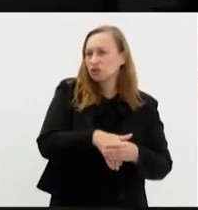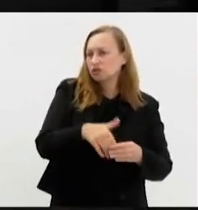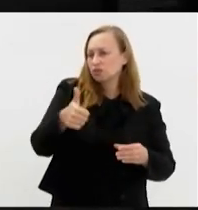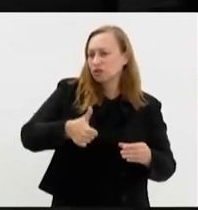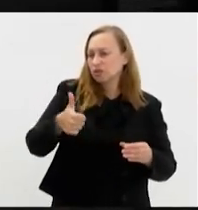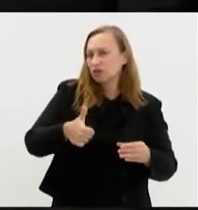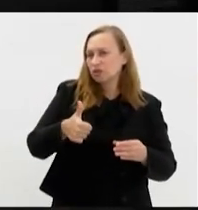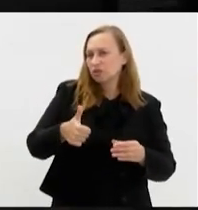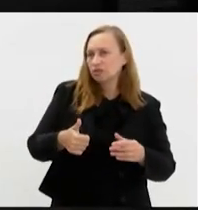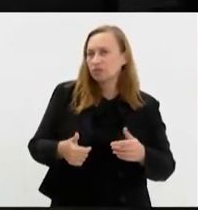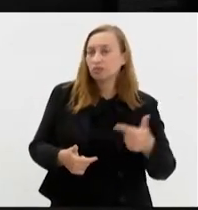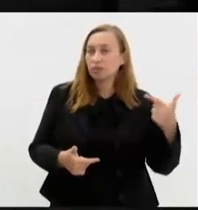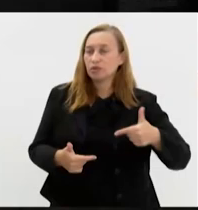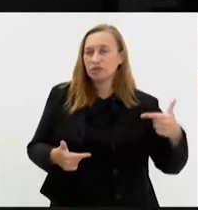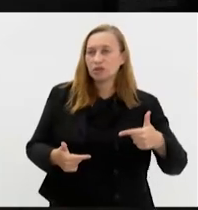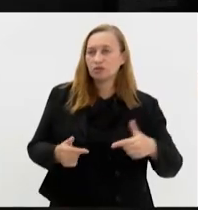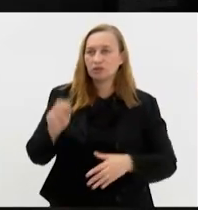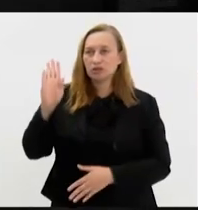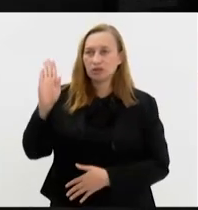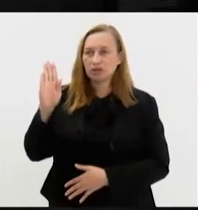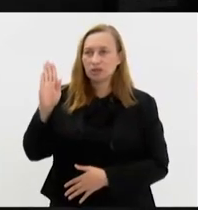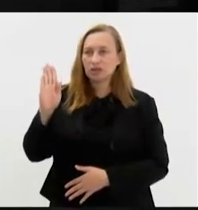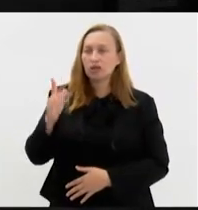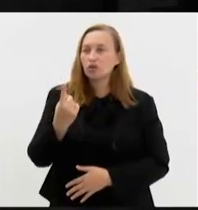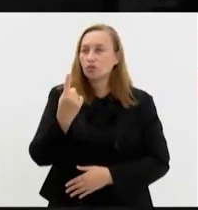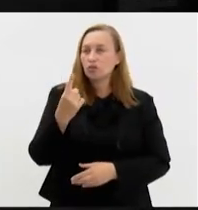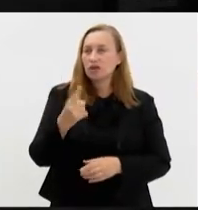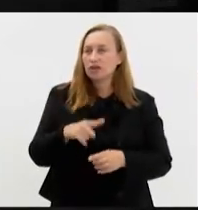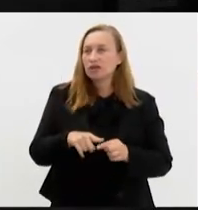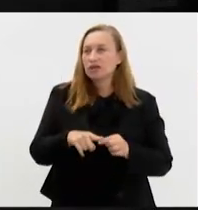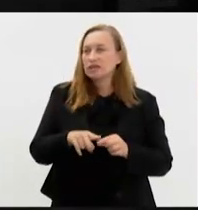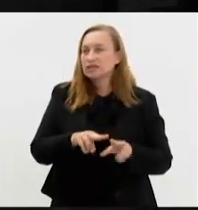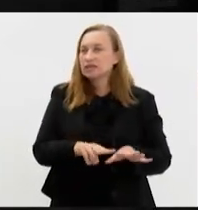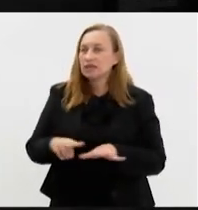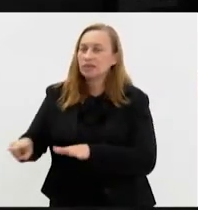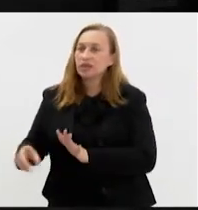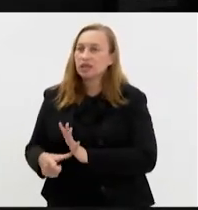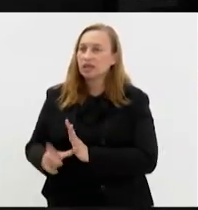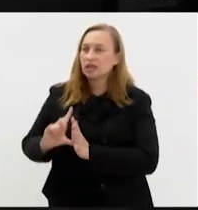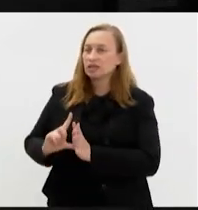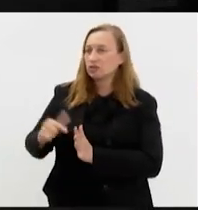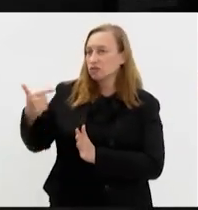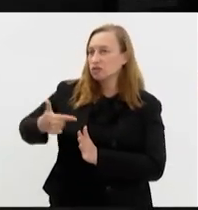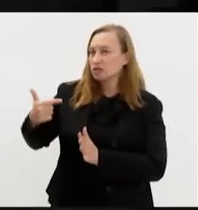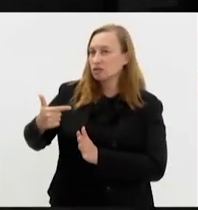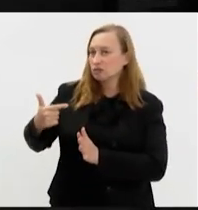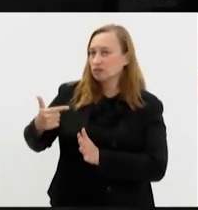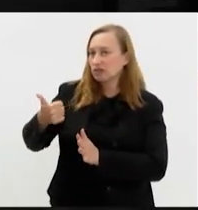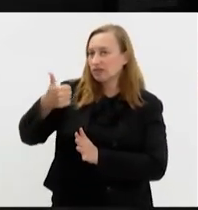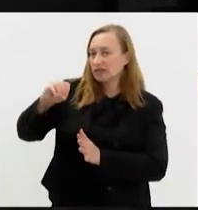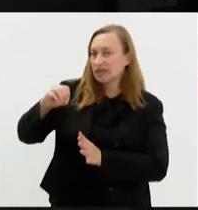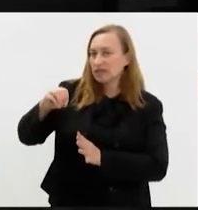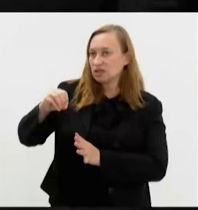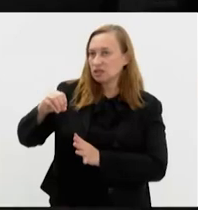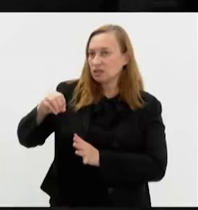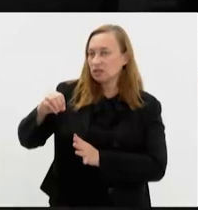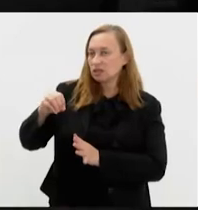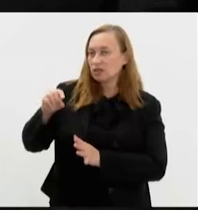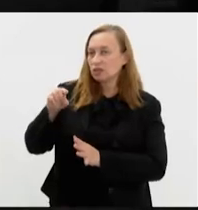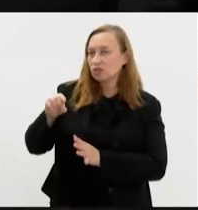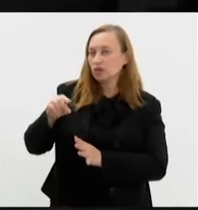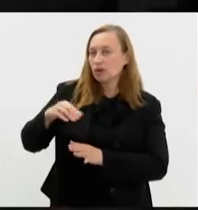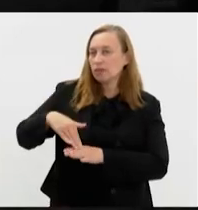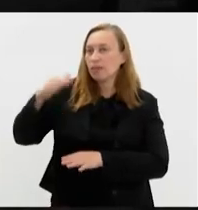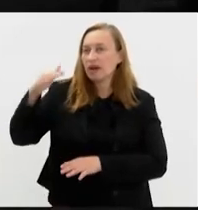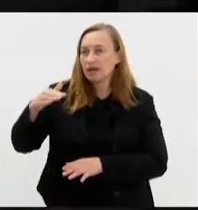votos uma semana antes o segundo estava 10 pontos acima né e o terceiro passa a ser o primeiro